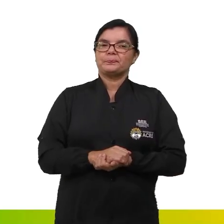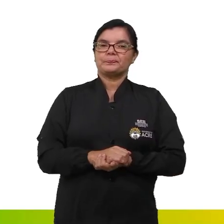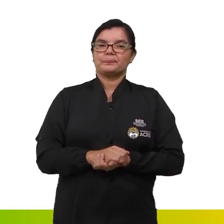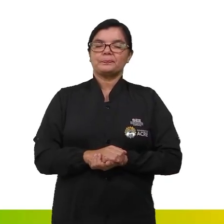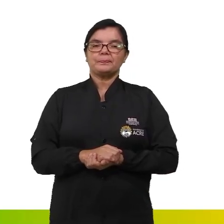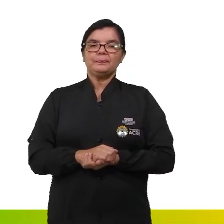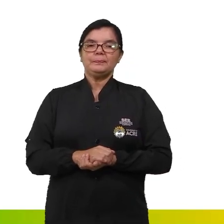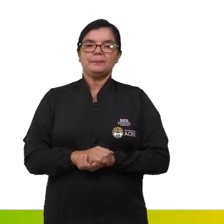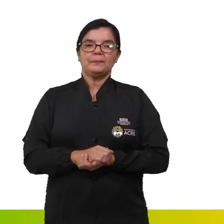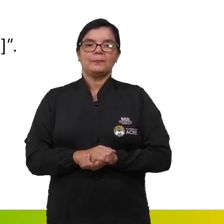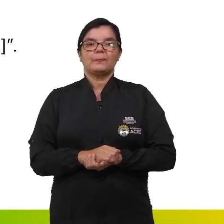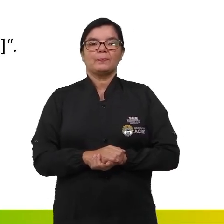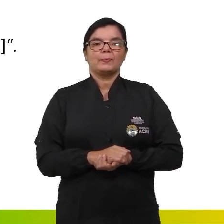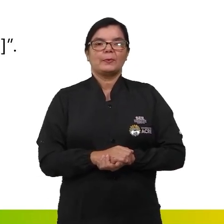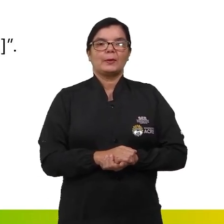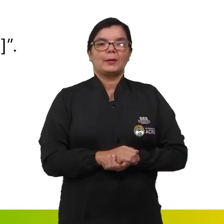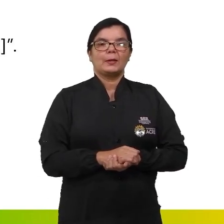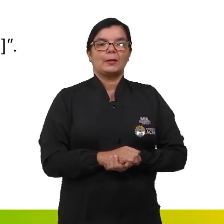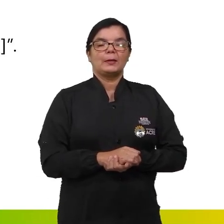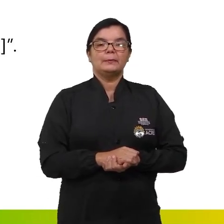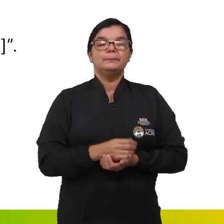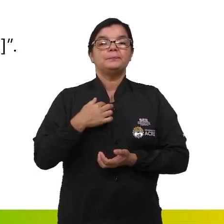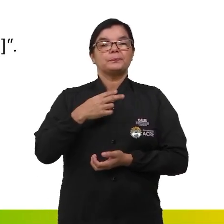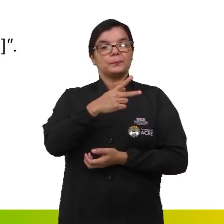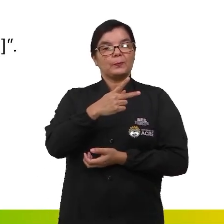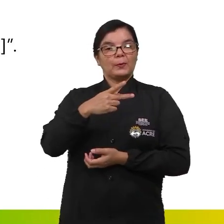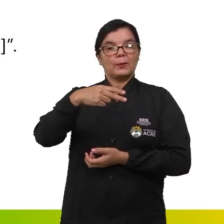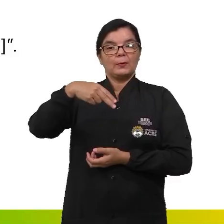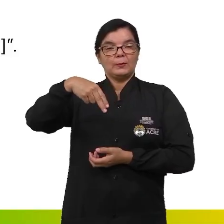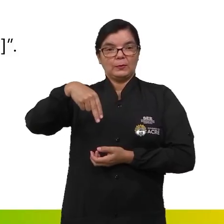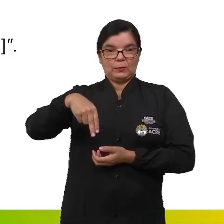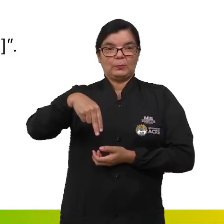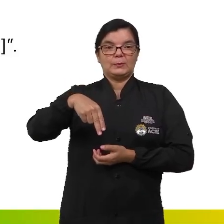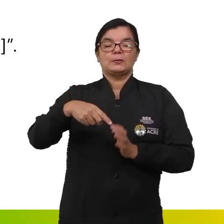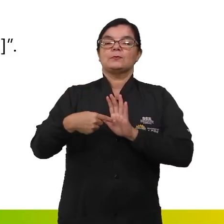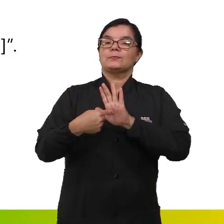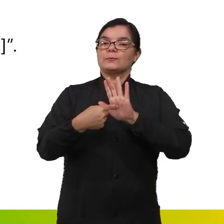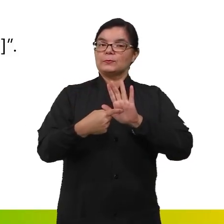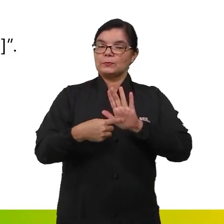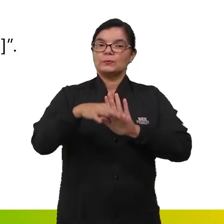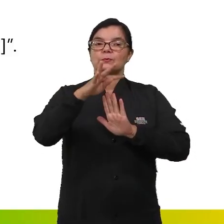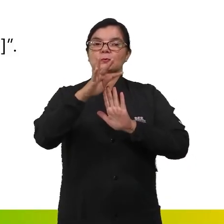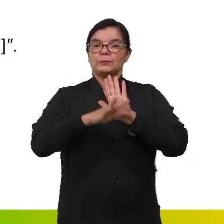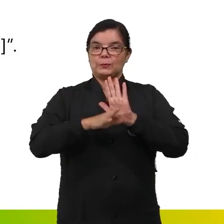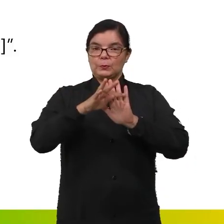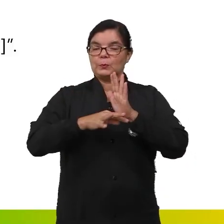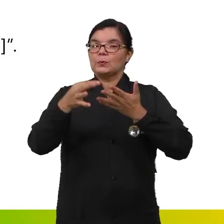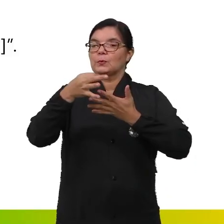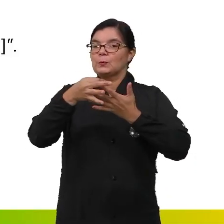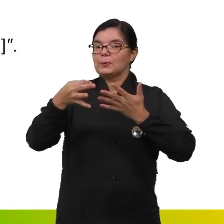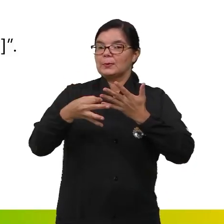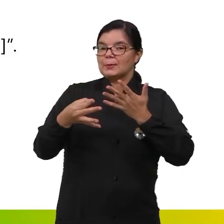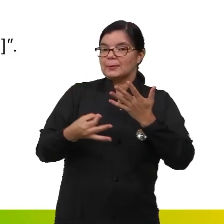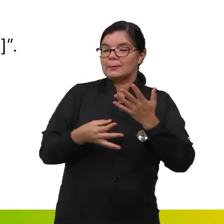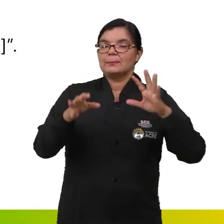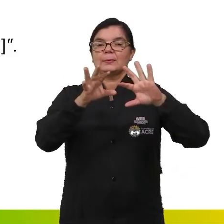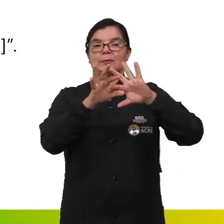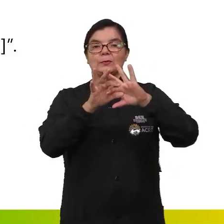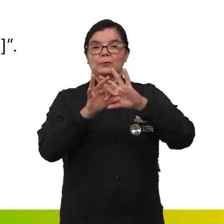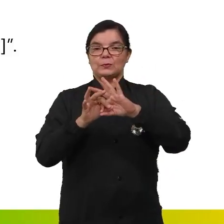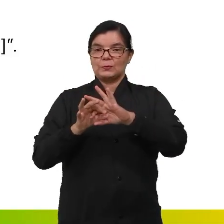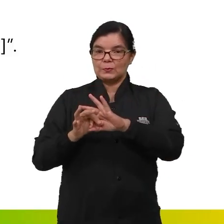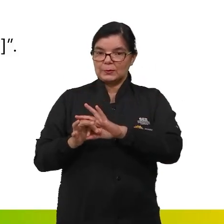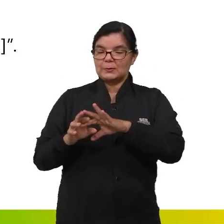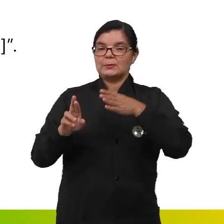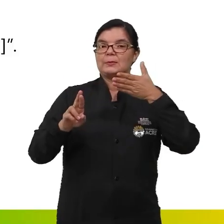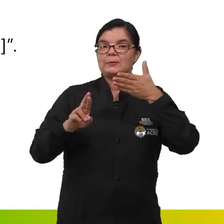que se pede? Olha só. Diz assim: pronomes funcionam nos textos como